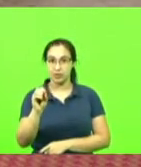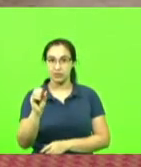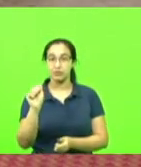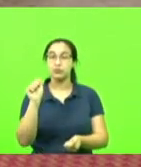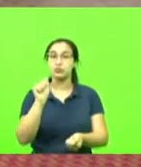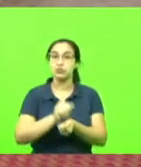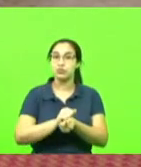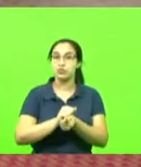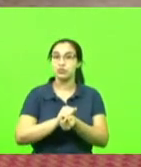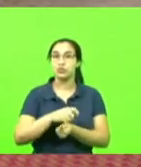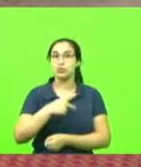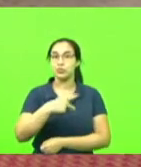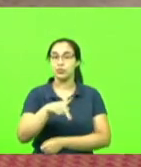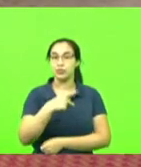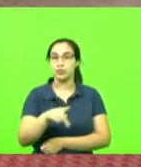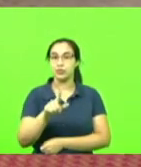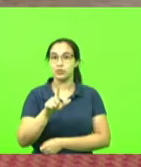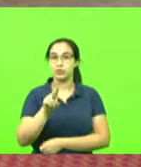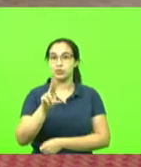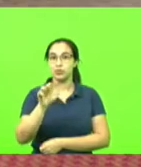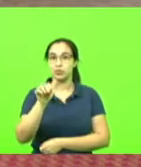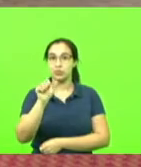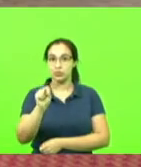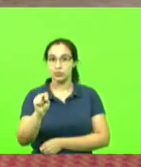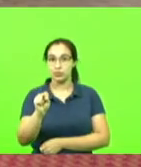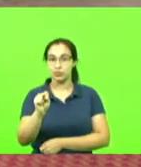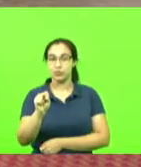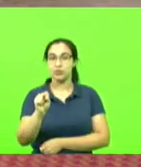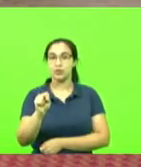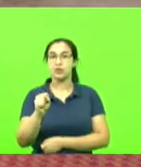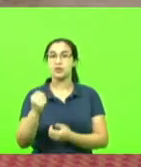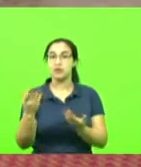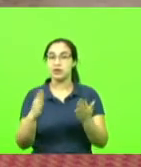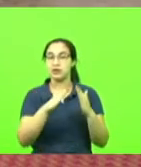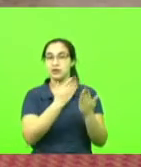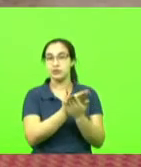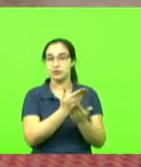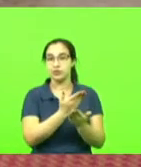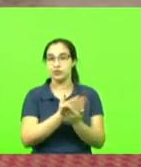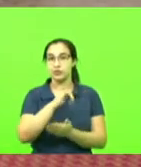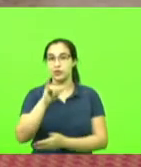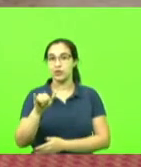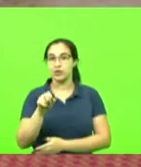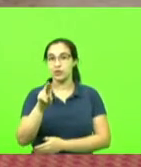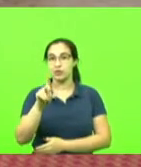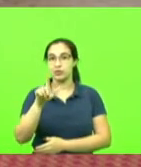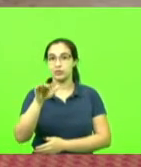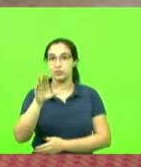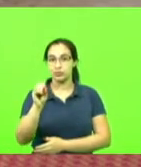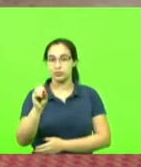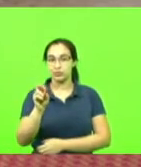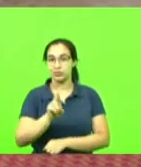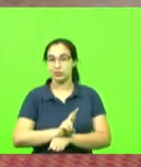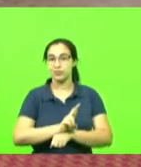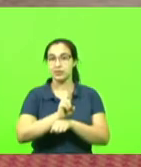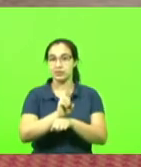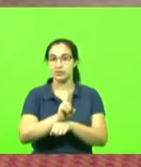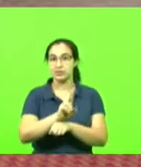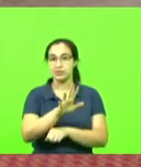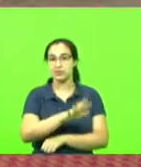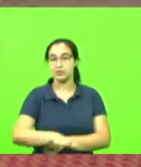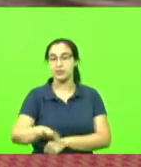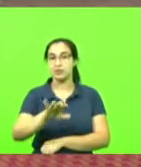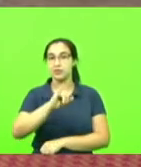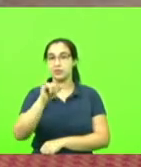e a coordenadora Sirlene Maria Moraes, da Escola Júlio Karsten, representando a região lá de Jaraguá do Sul. A eles, todo o